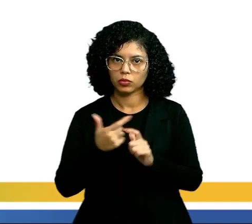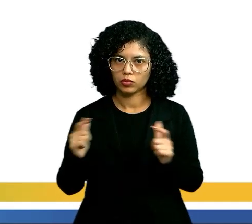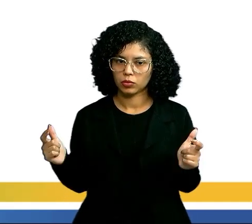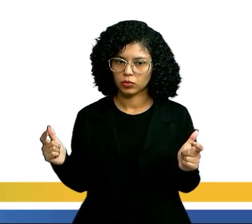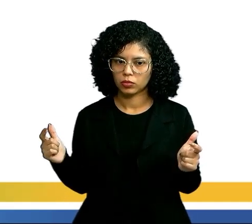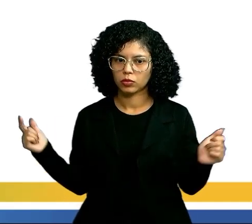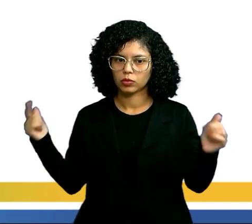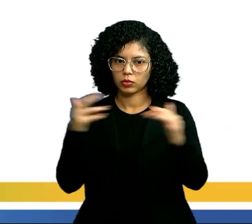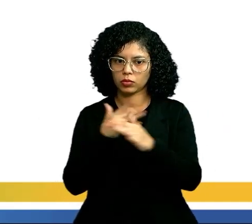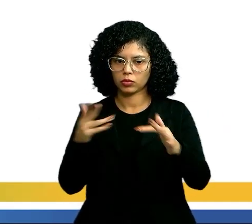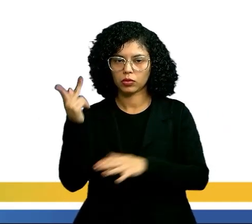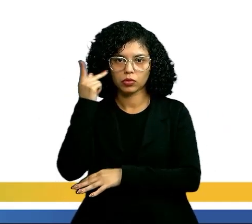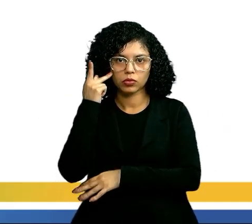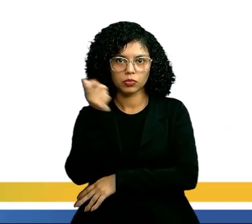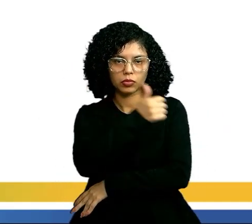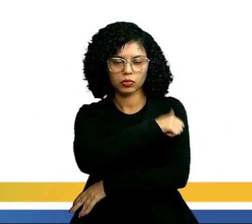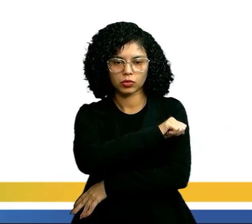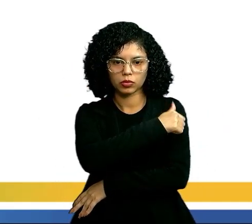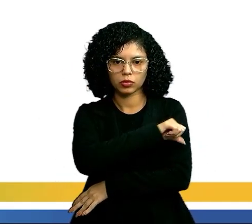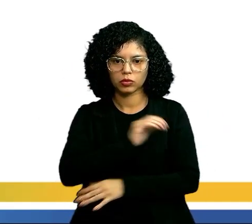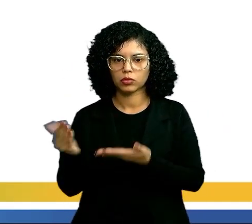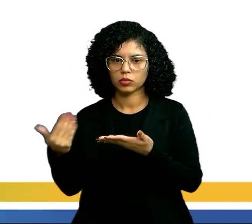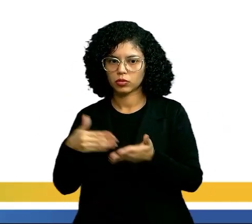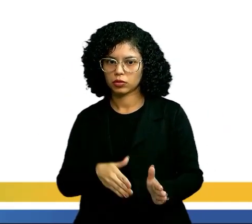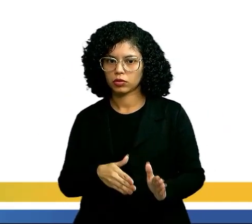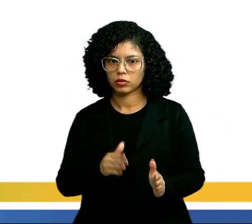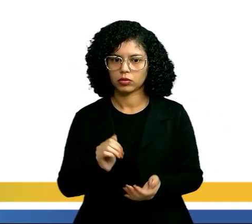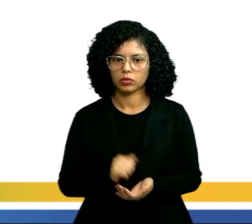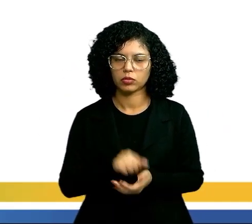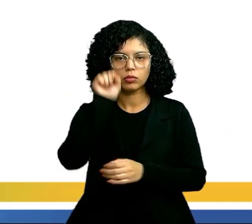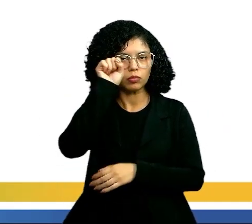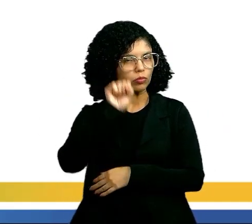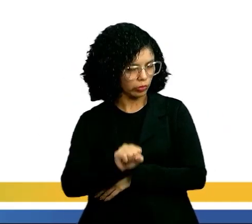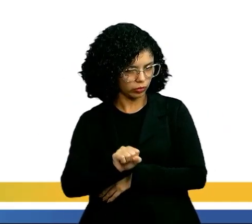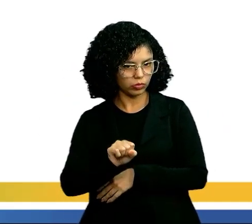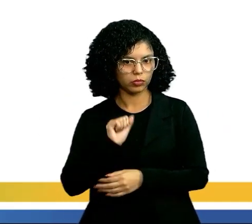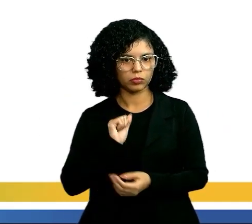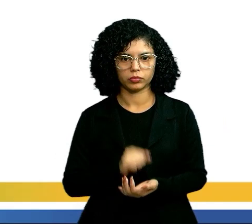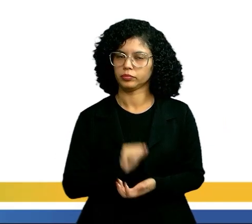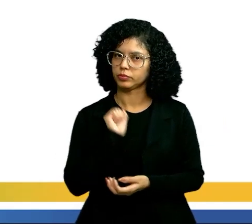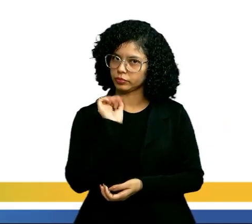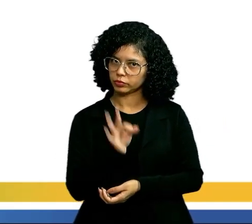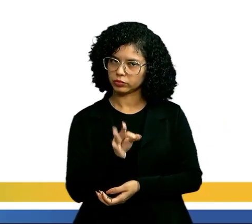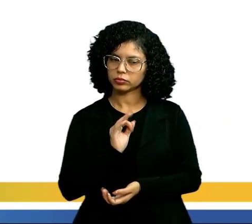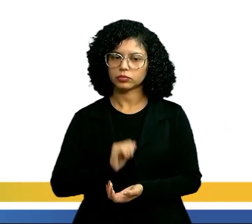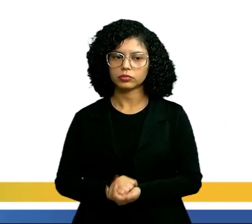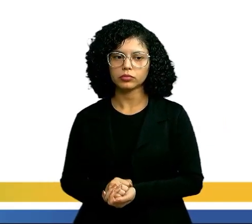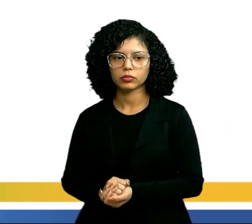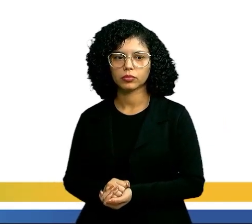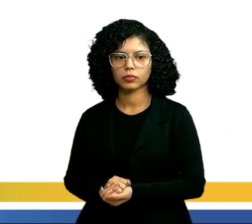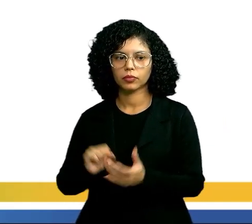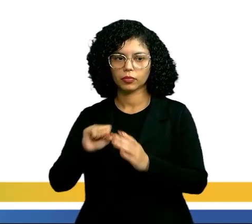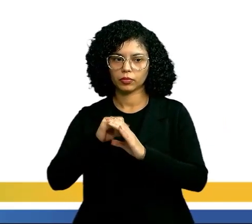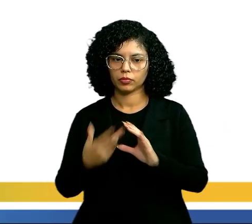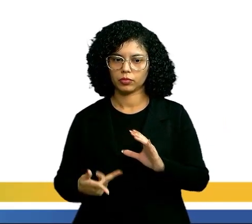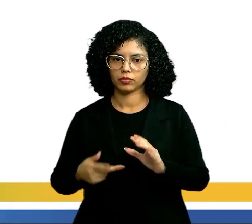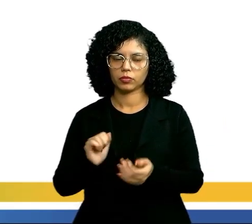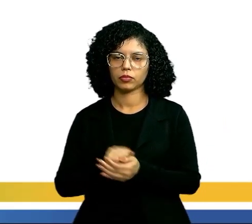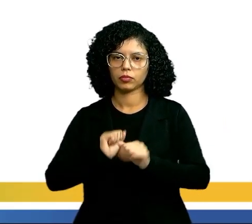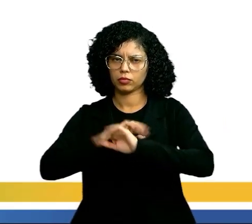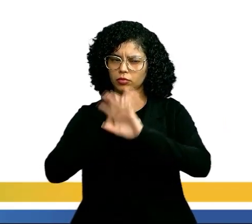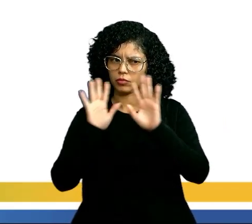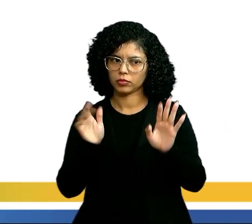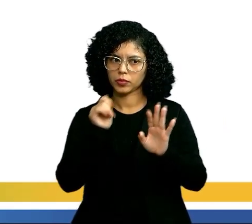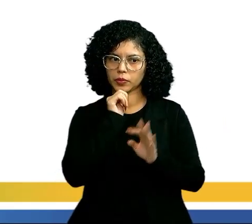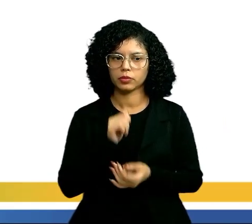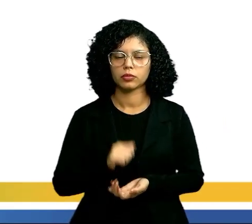centros, São Paulo, Rio de Janeiro, e chegando ali até o Sul, certo? A gente vê essas características bem